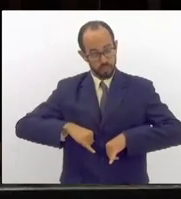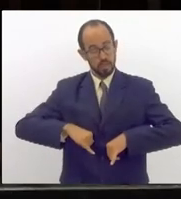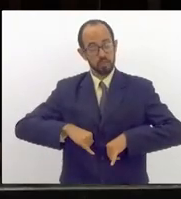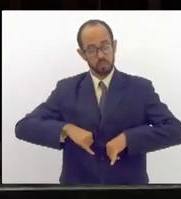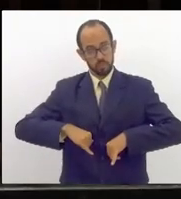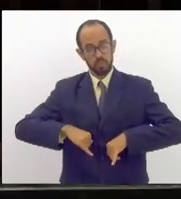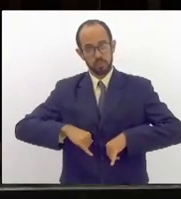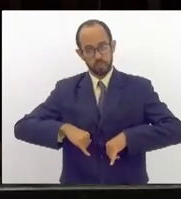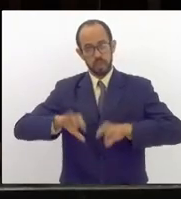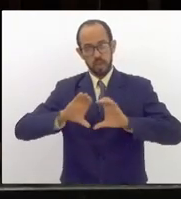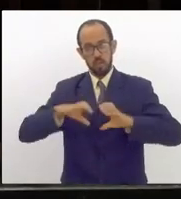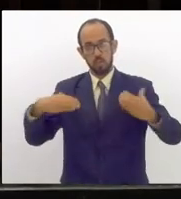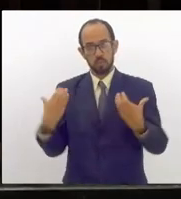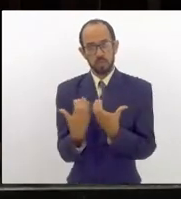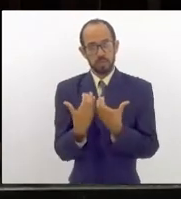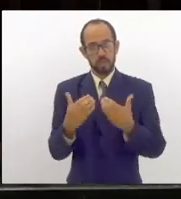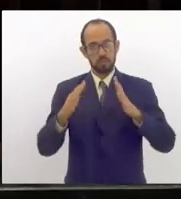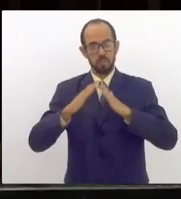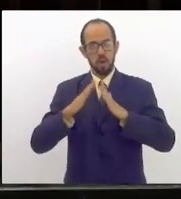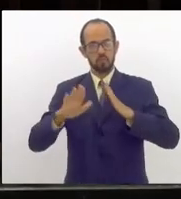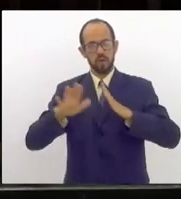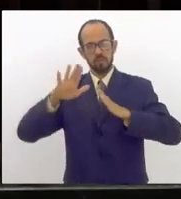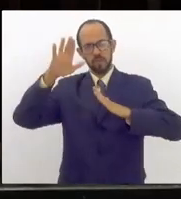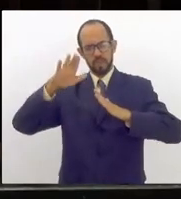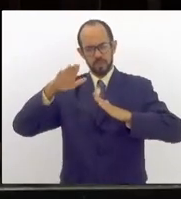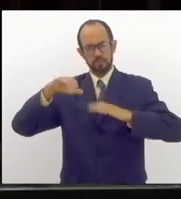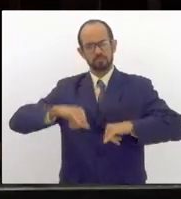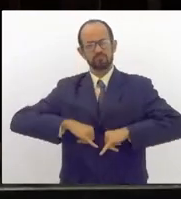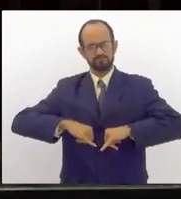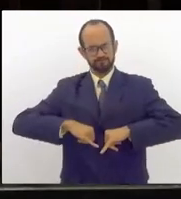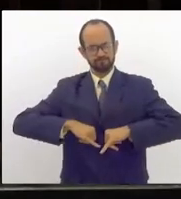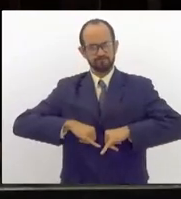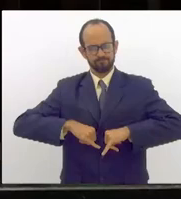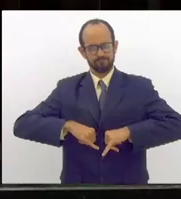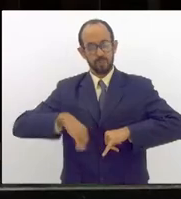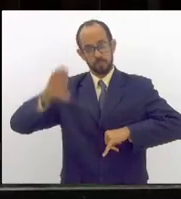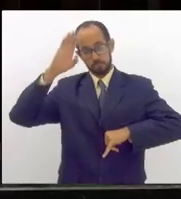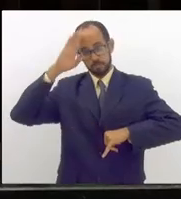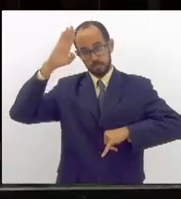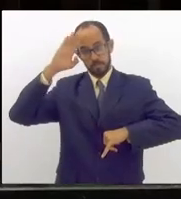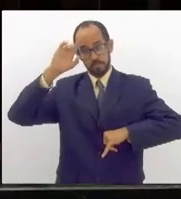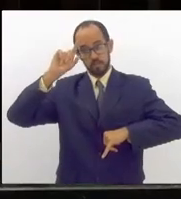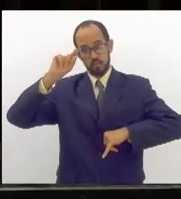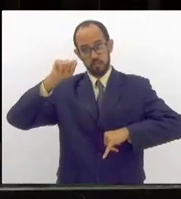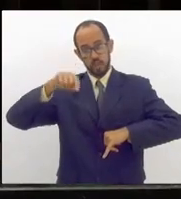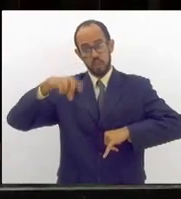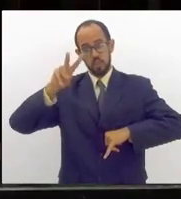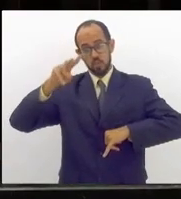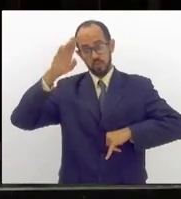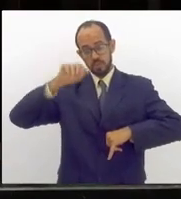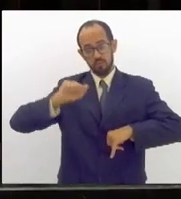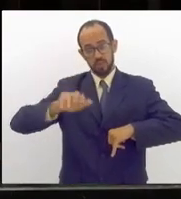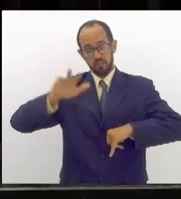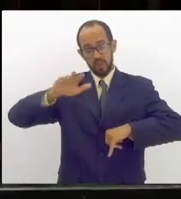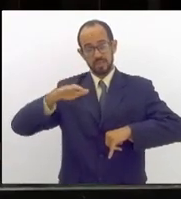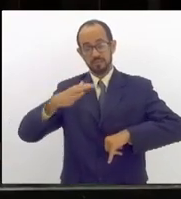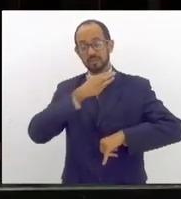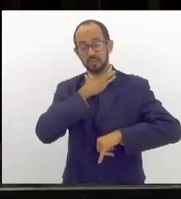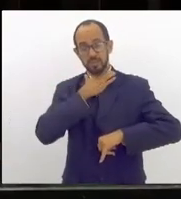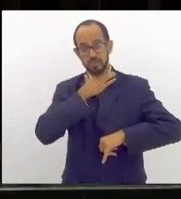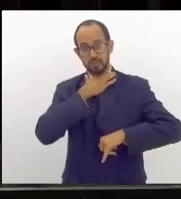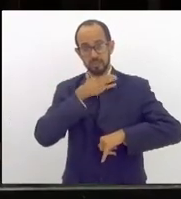que mora em favelas passa Principalmente duas favelas que estão vivendo uma crise